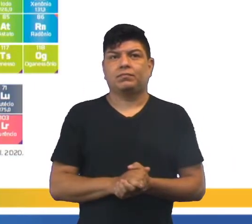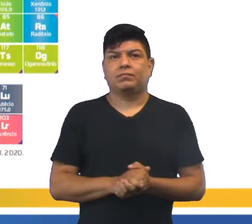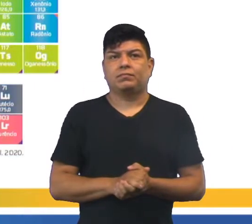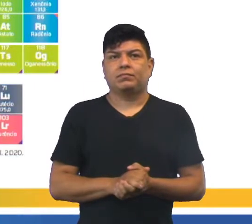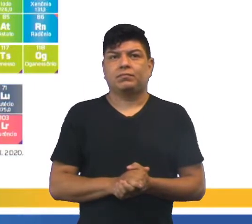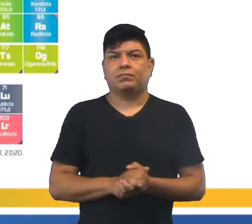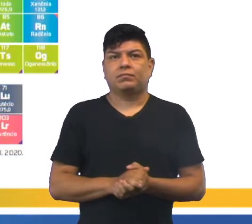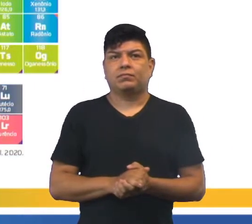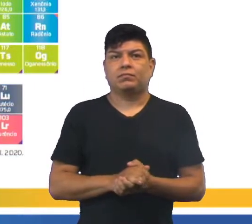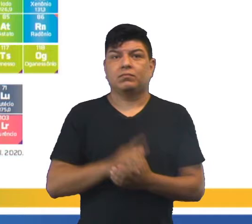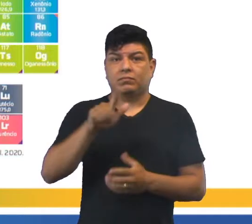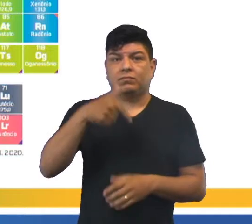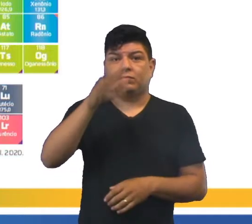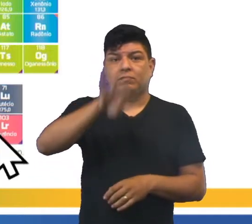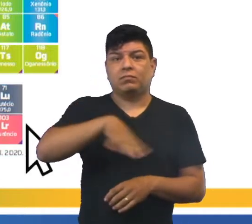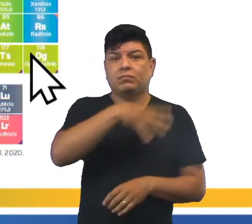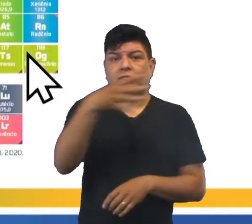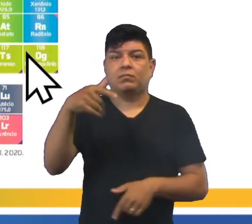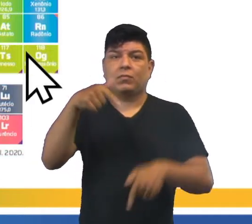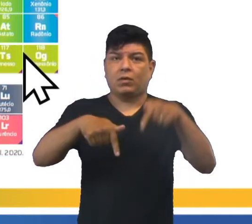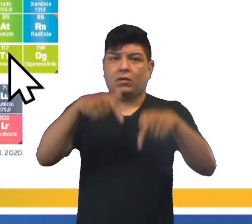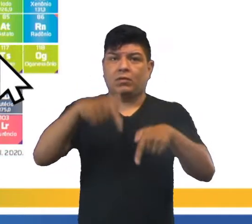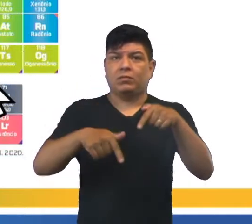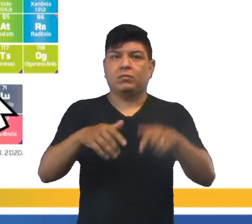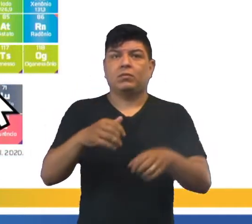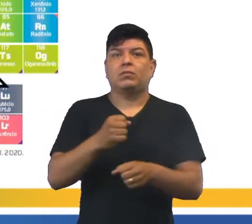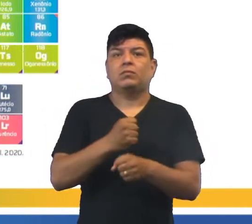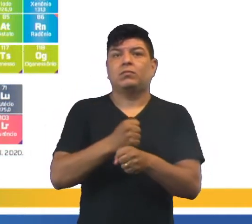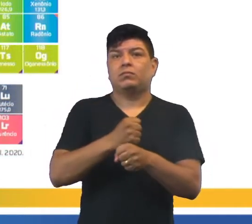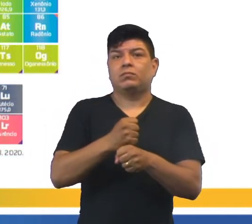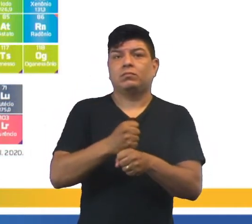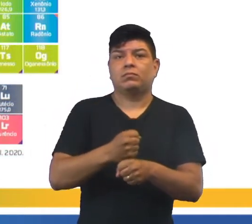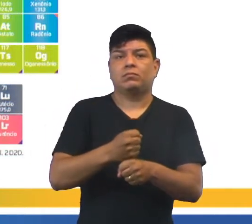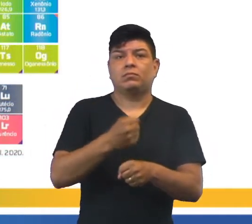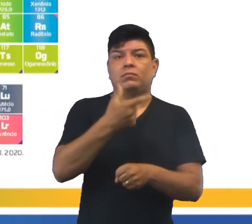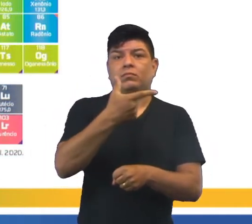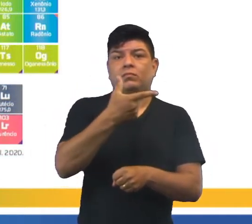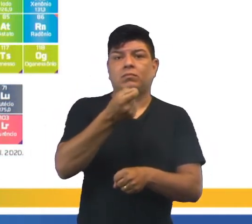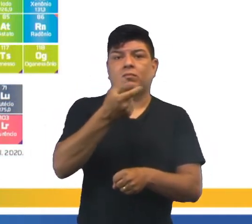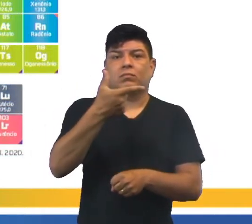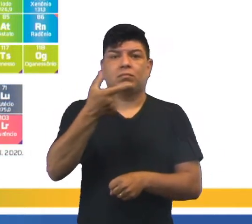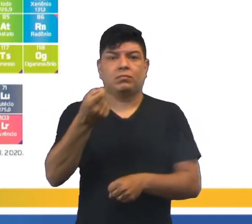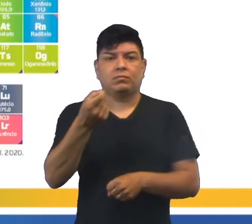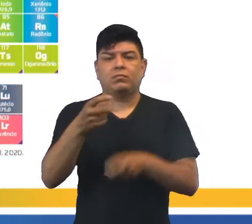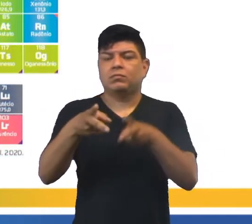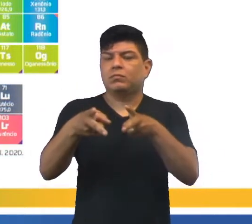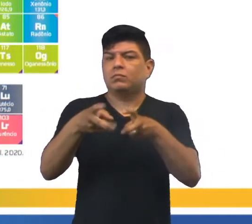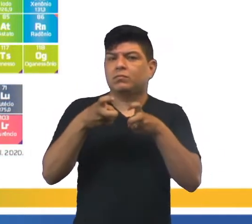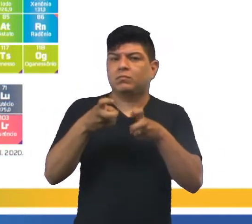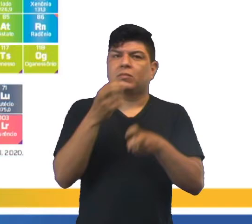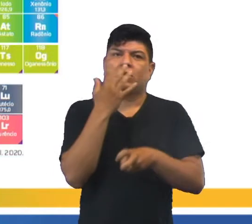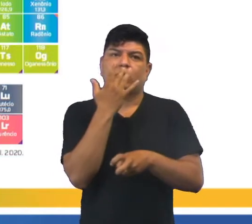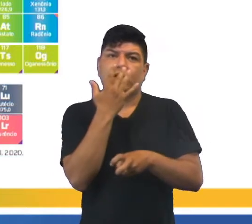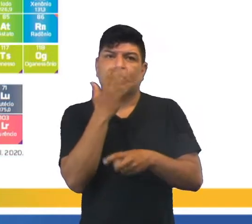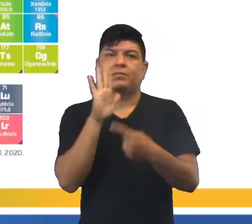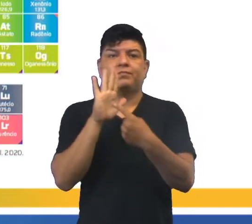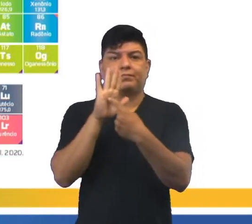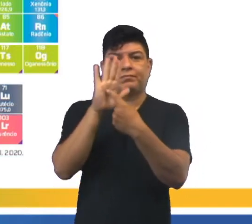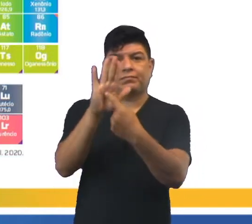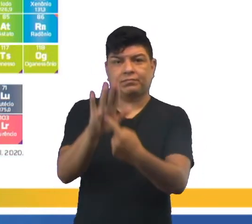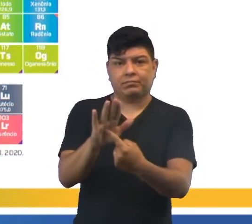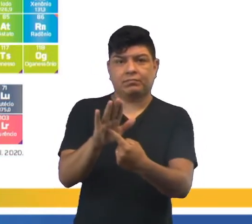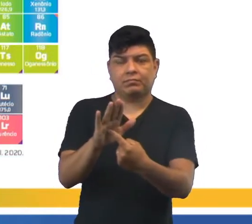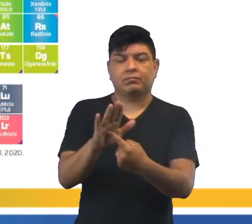Aqui nós temos outra tabela periódica, que ela é de 2020, né, onde você percebe que a coloração vai mostrar os